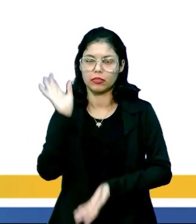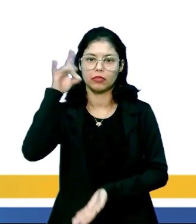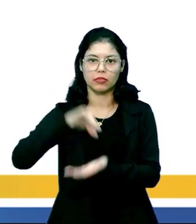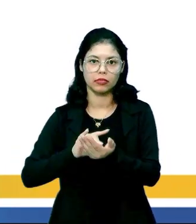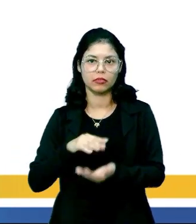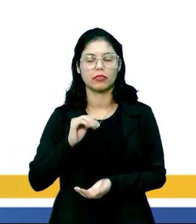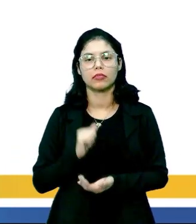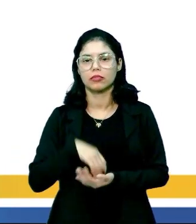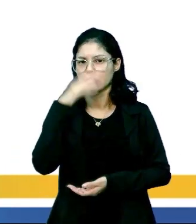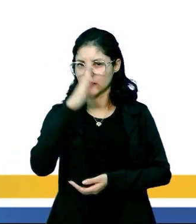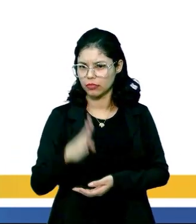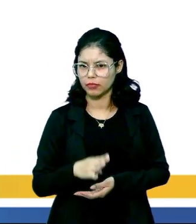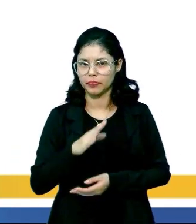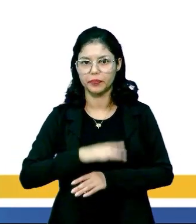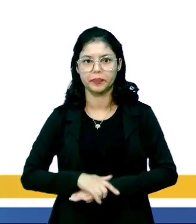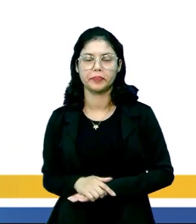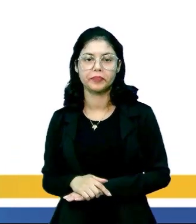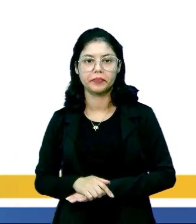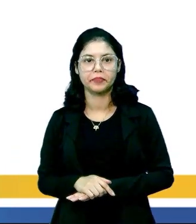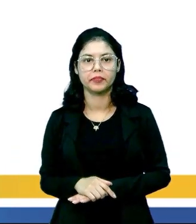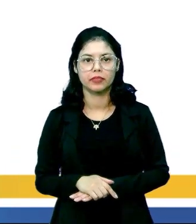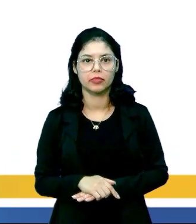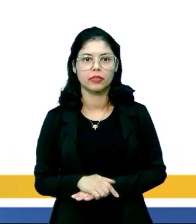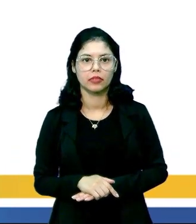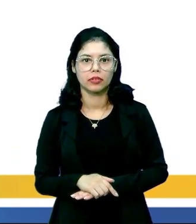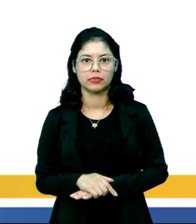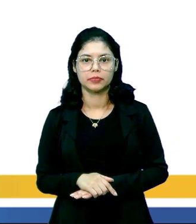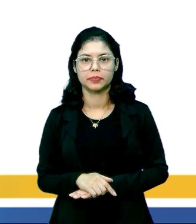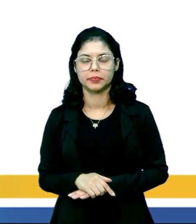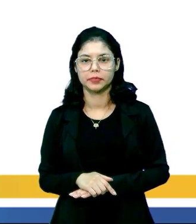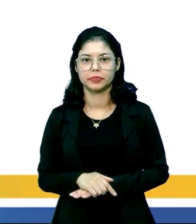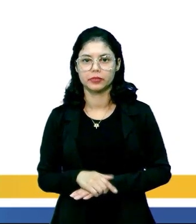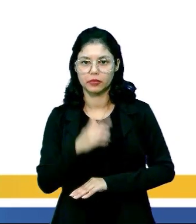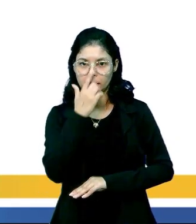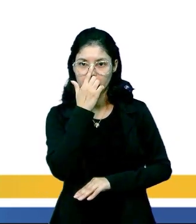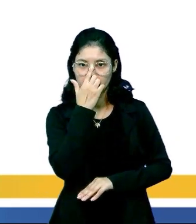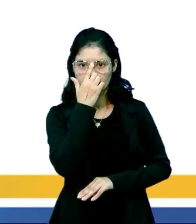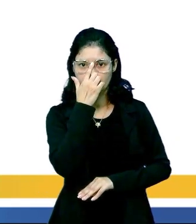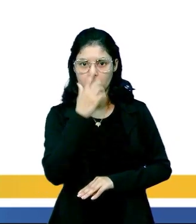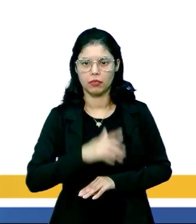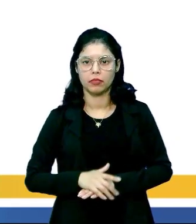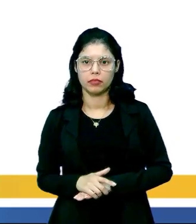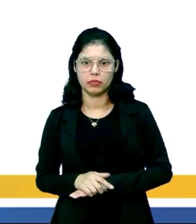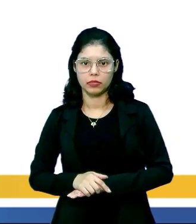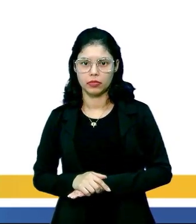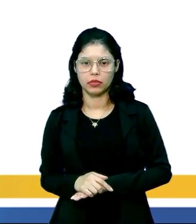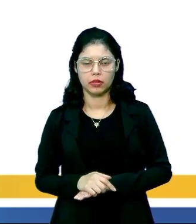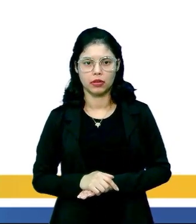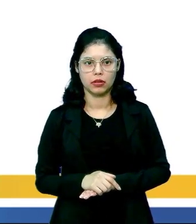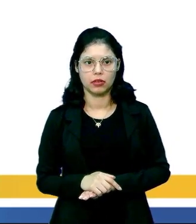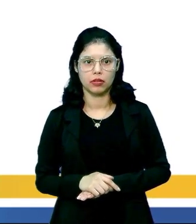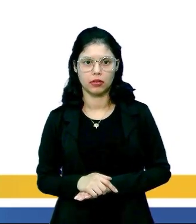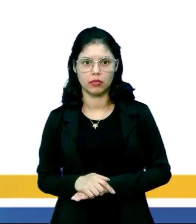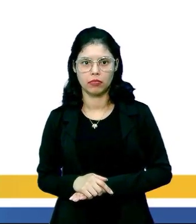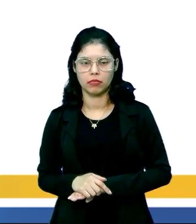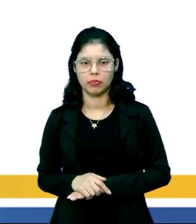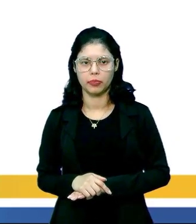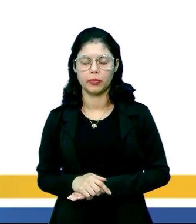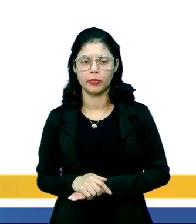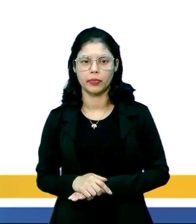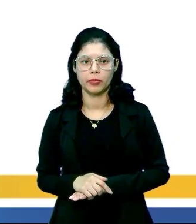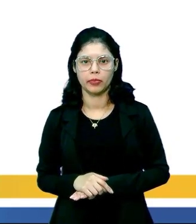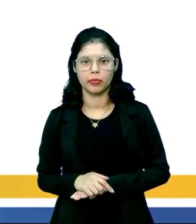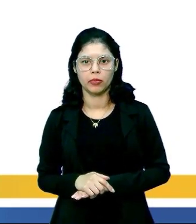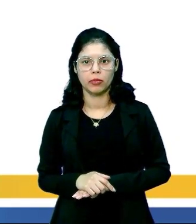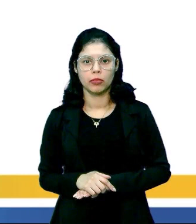music brazilian Ok vamos ler agora o texto comigo na íntegra acompanhem